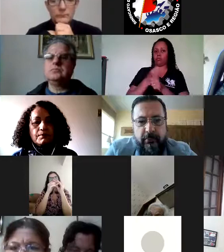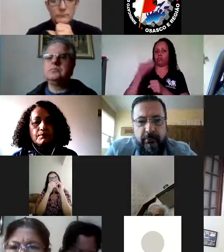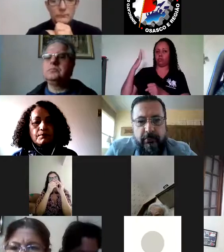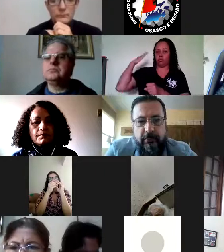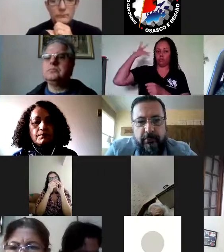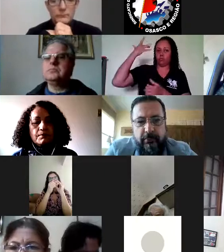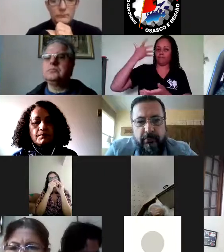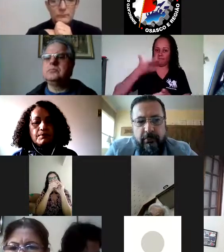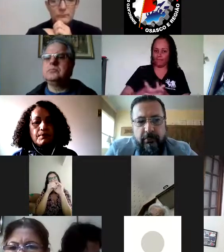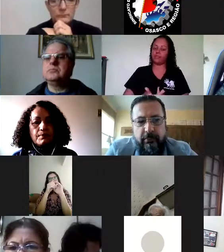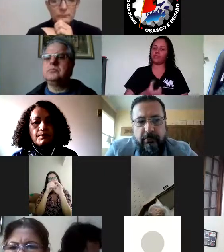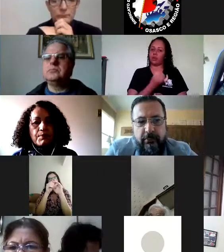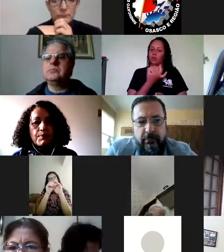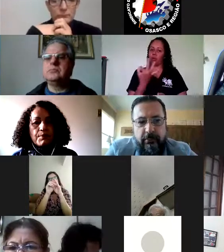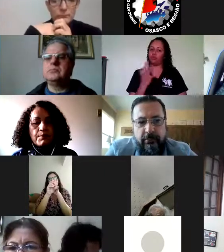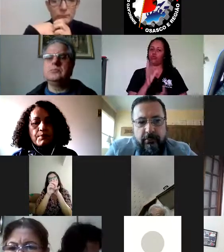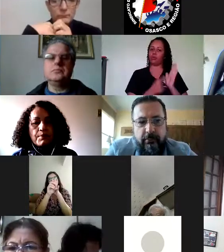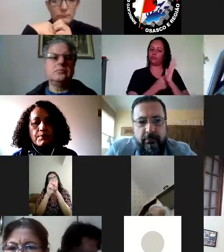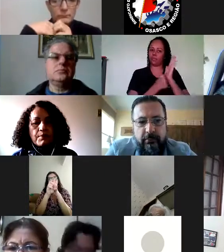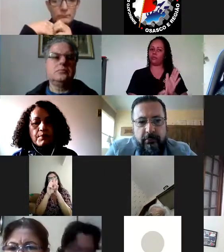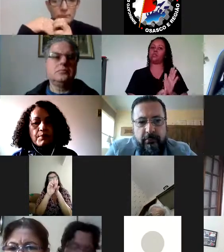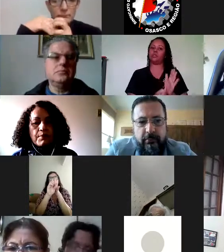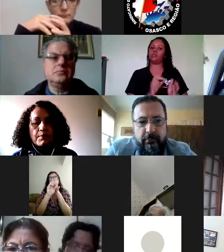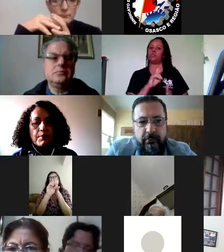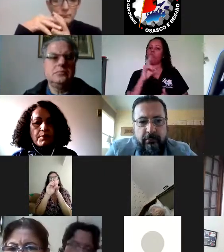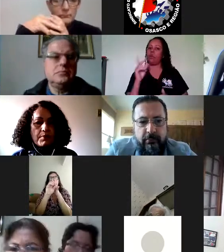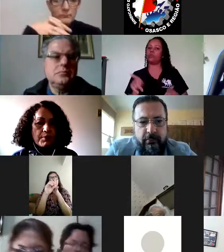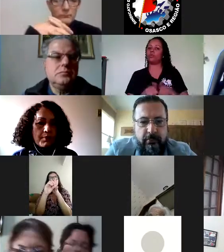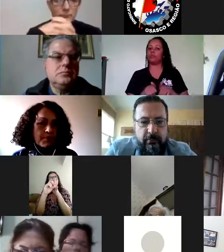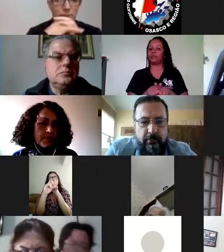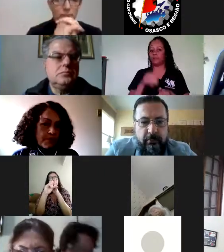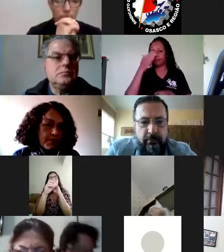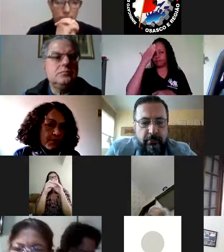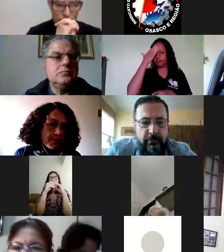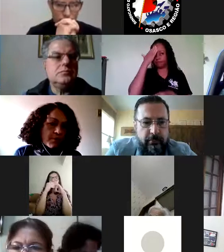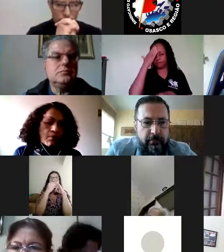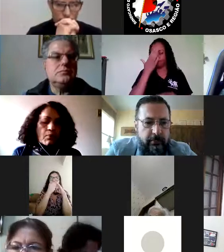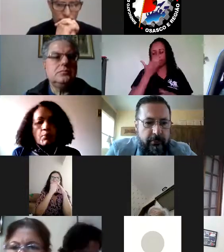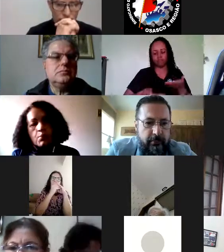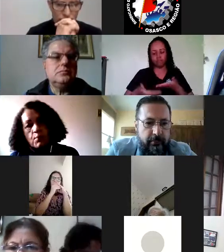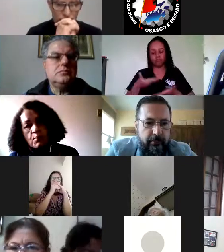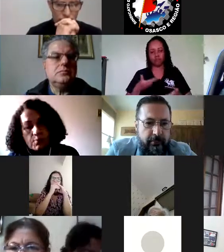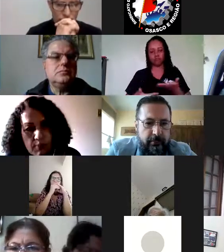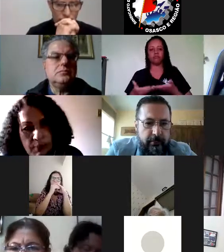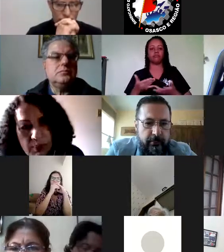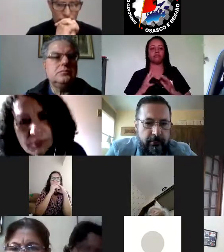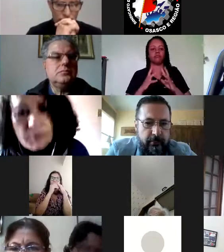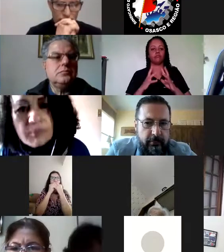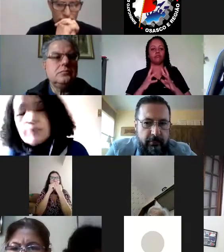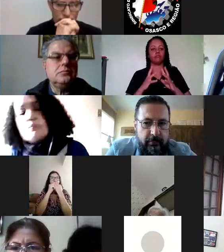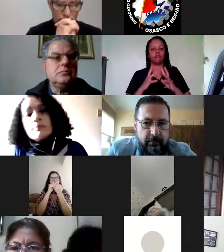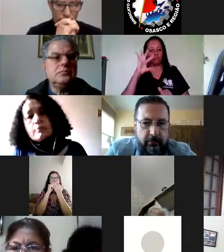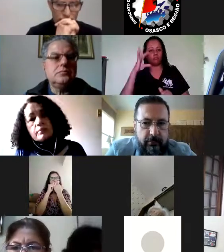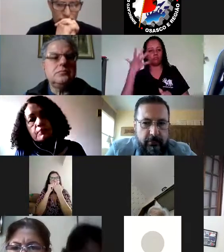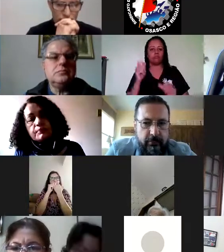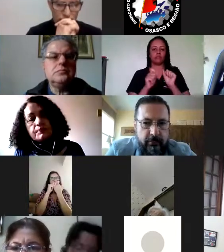representados, e outros que a gente sabe que também participam de todas as ações que a gente realiza aqui, não só por São